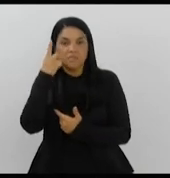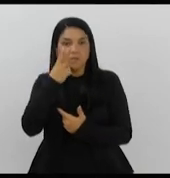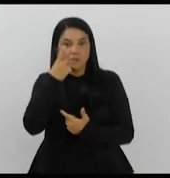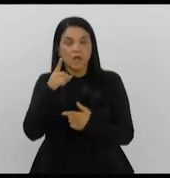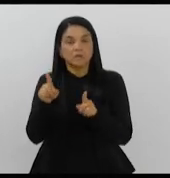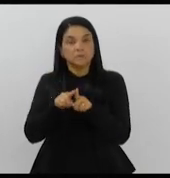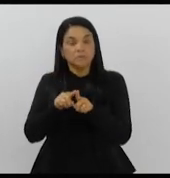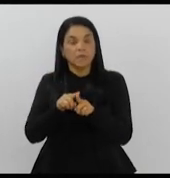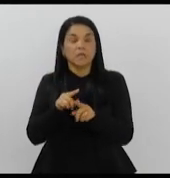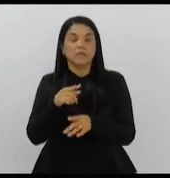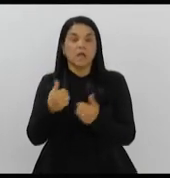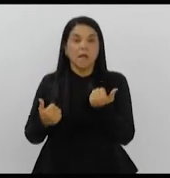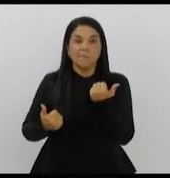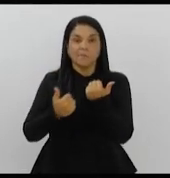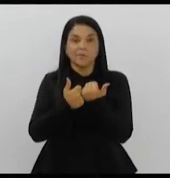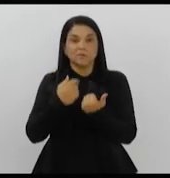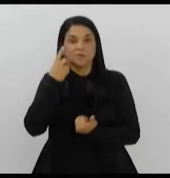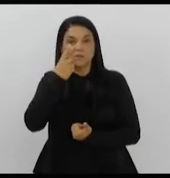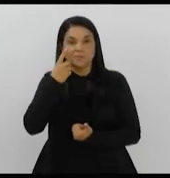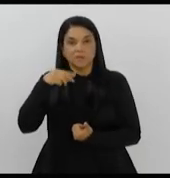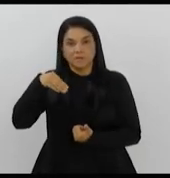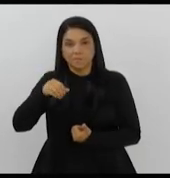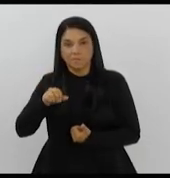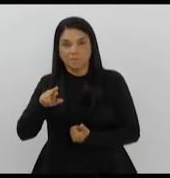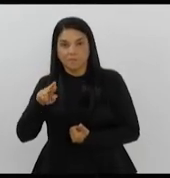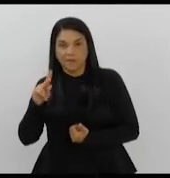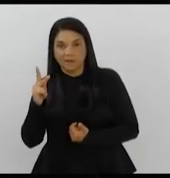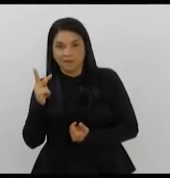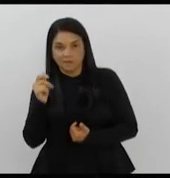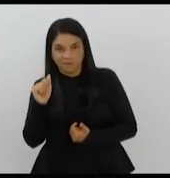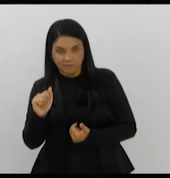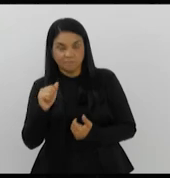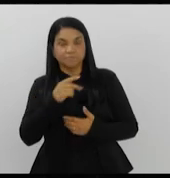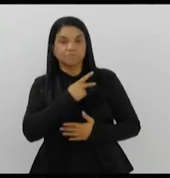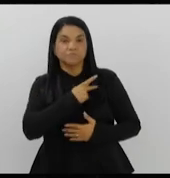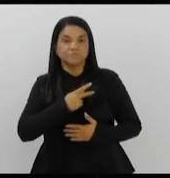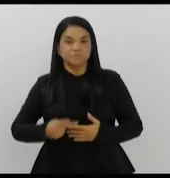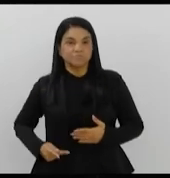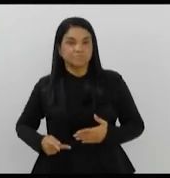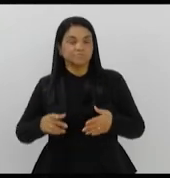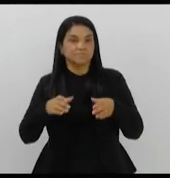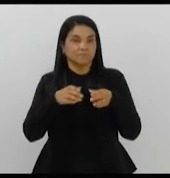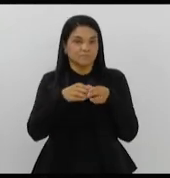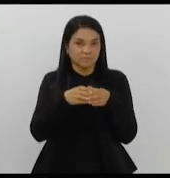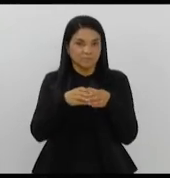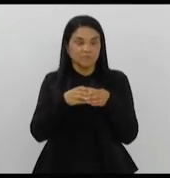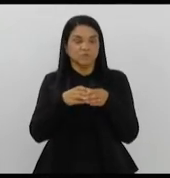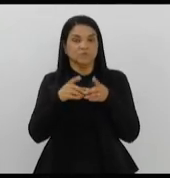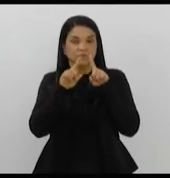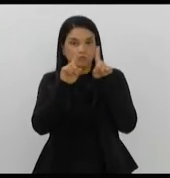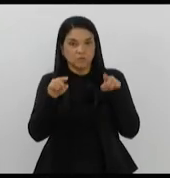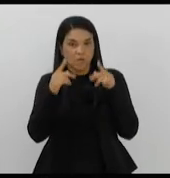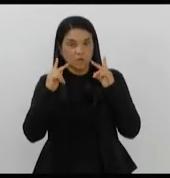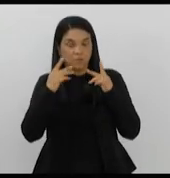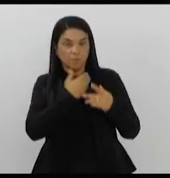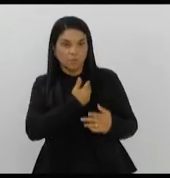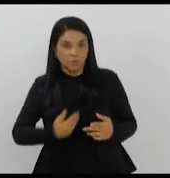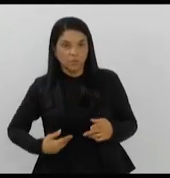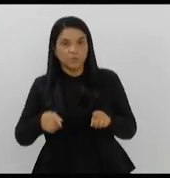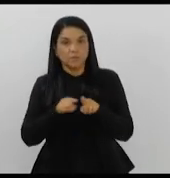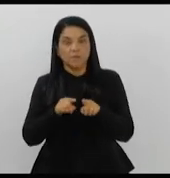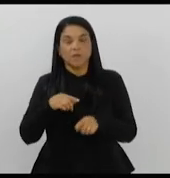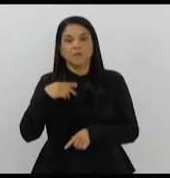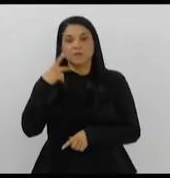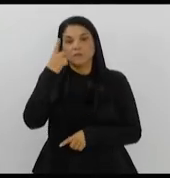nossa presidente da Comissão de Funcionário Público, do deputado Amorim, que é presidente